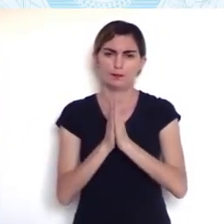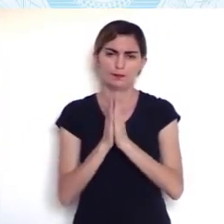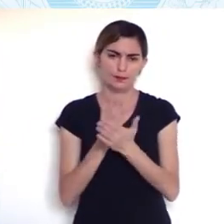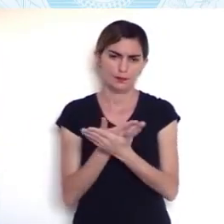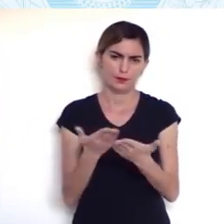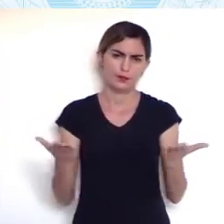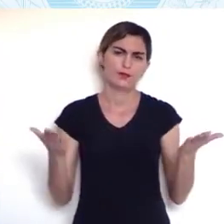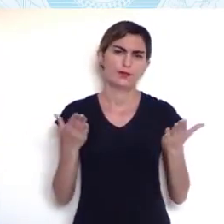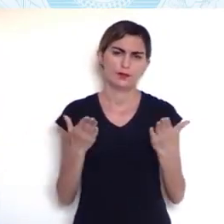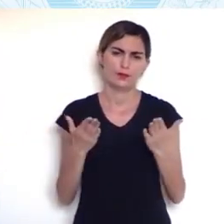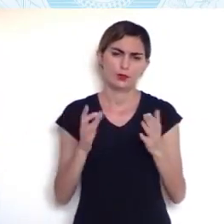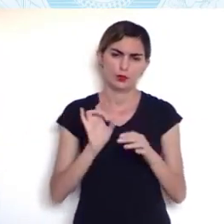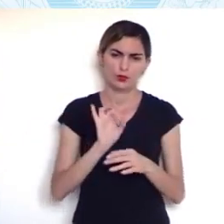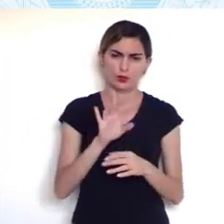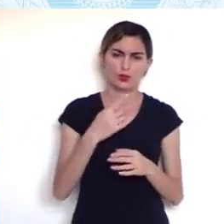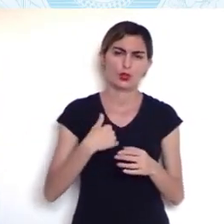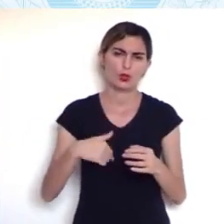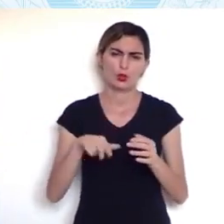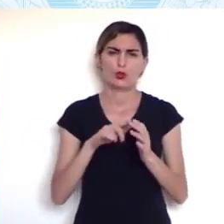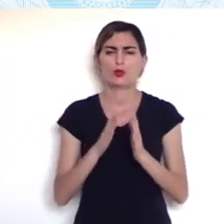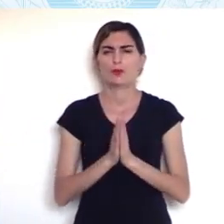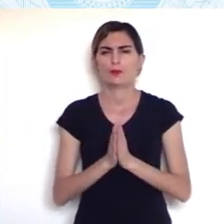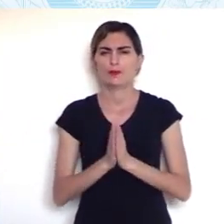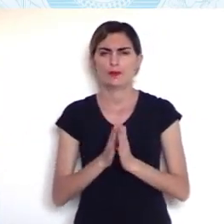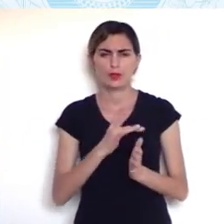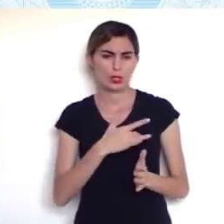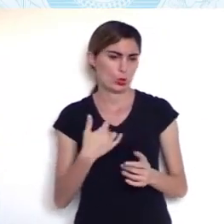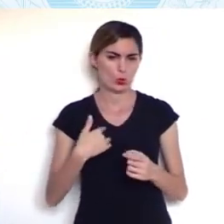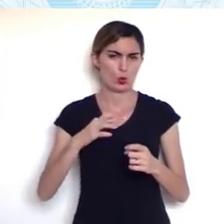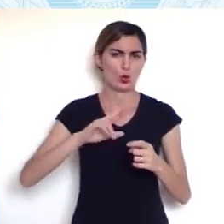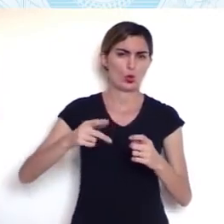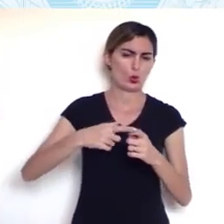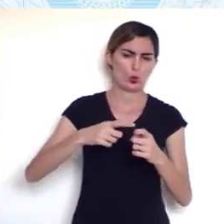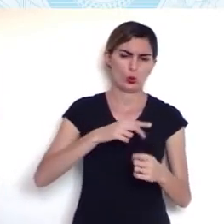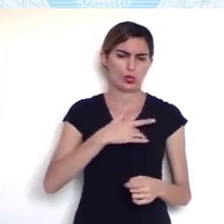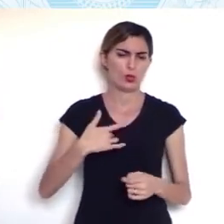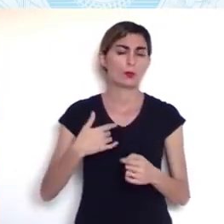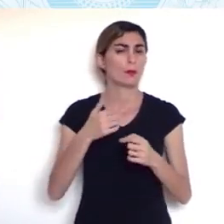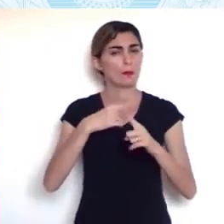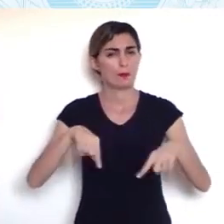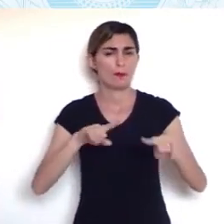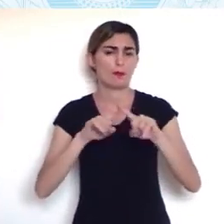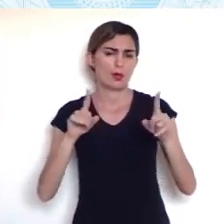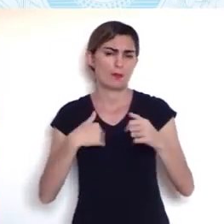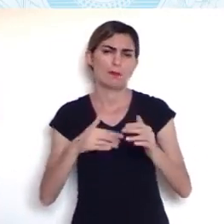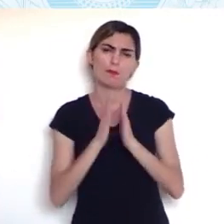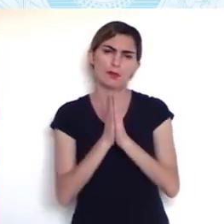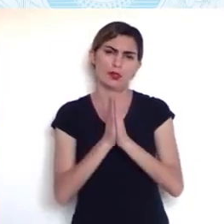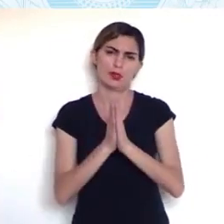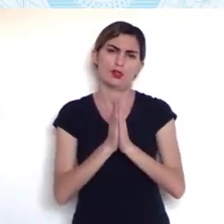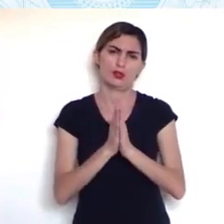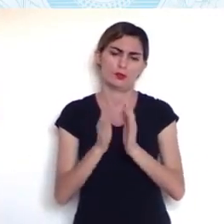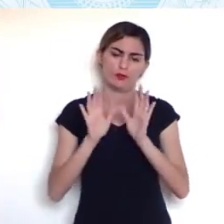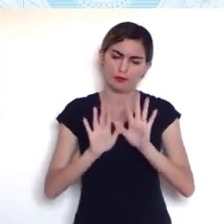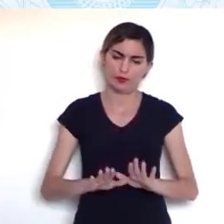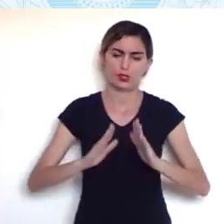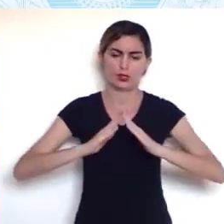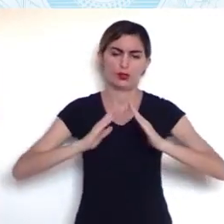eu sondando todas as autoridades de saúde, nós pedimos que fiquem em casa. Tomem